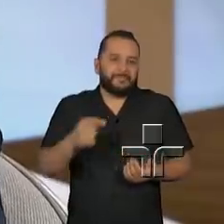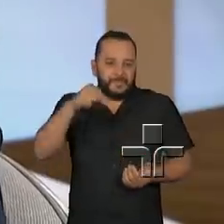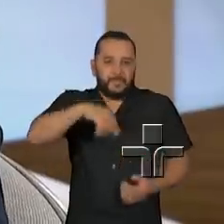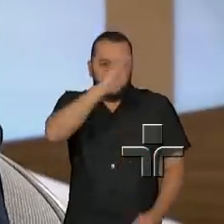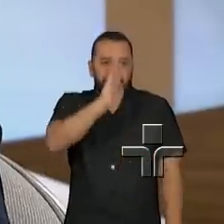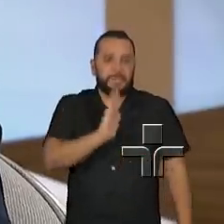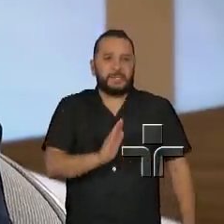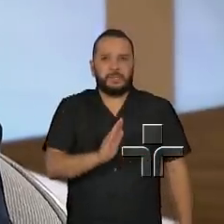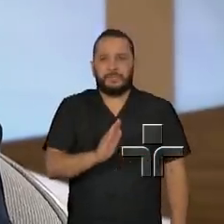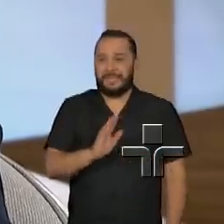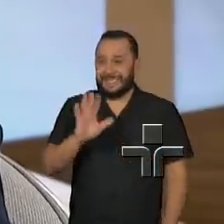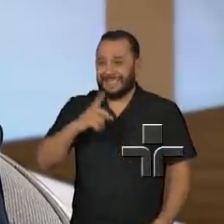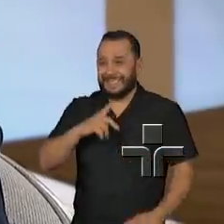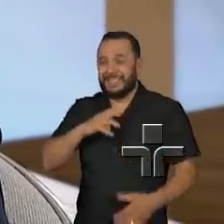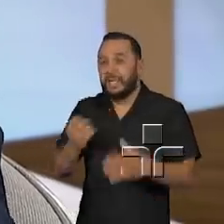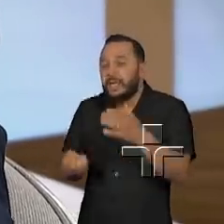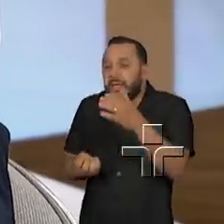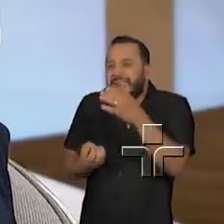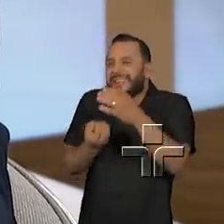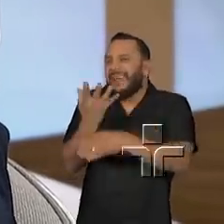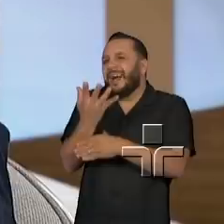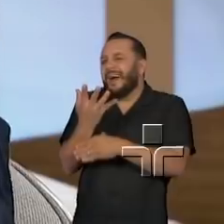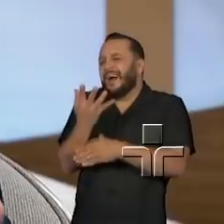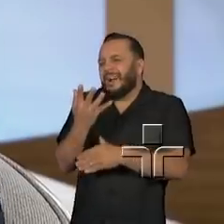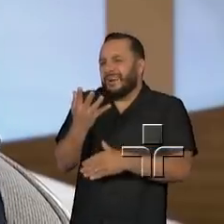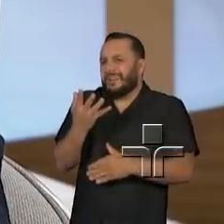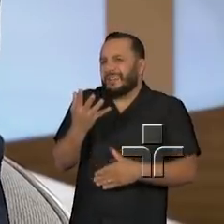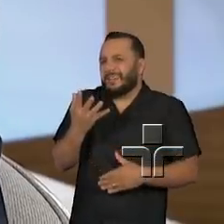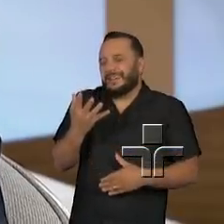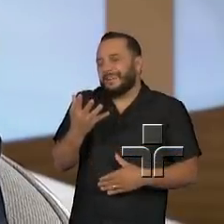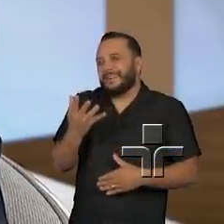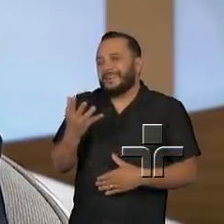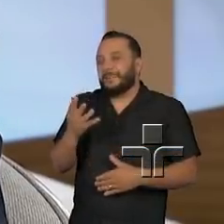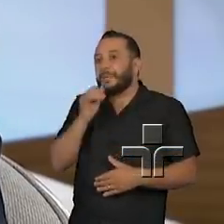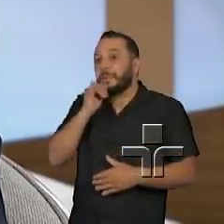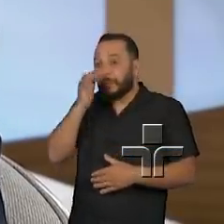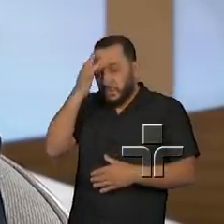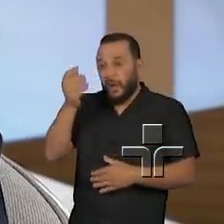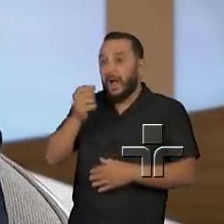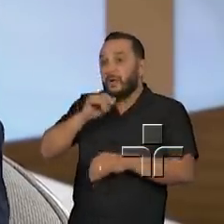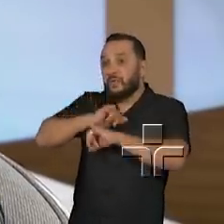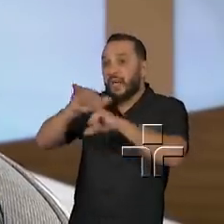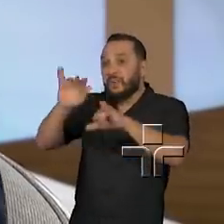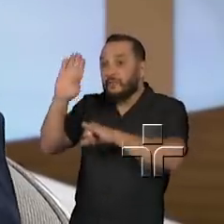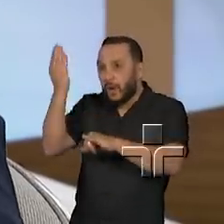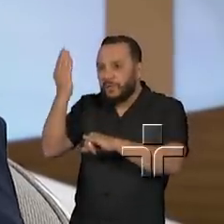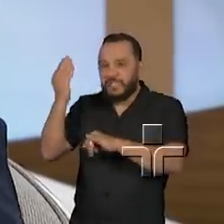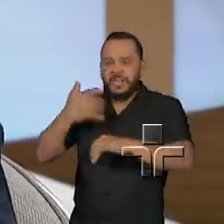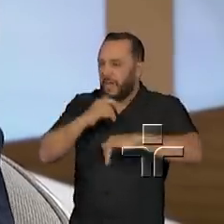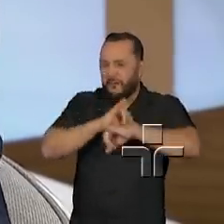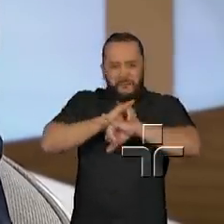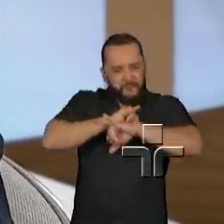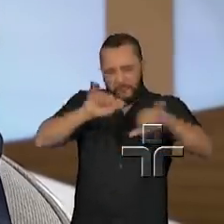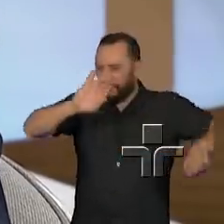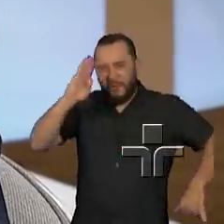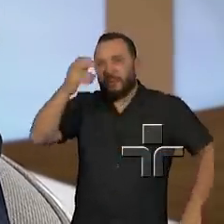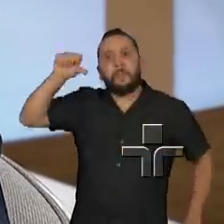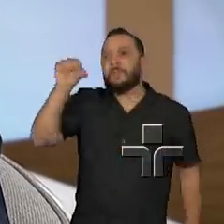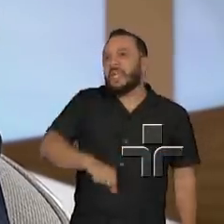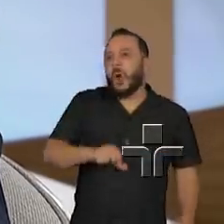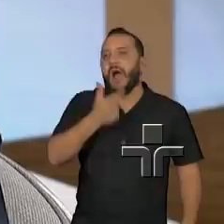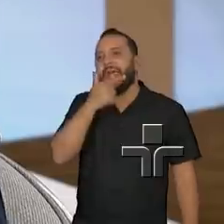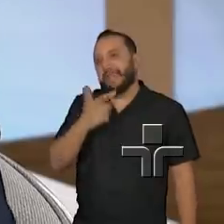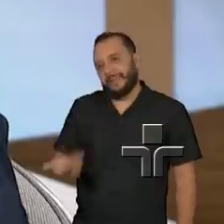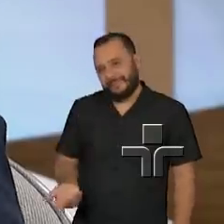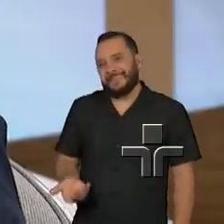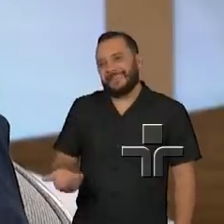fundo é você criar uma situação para mostrar quanto que isso é ridículo, quanto que isso é engraçado quando a gente pode rir ou trágico quando as pessoas realmente acreditam